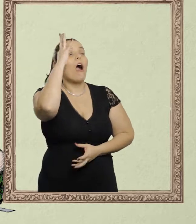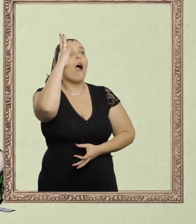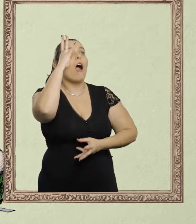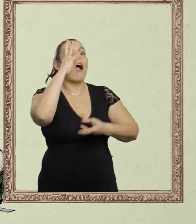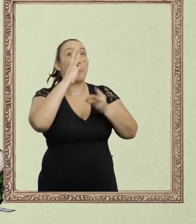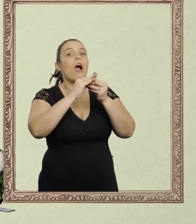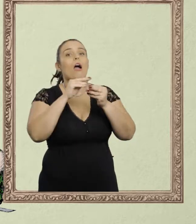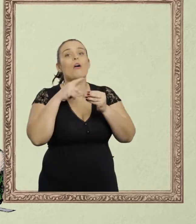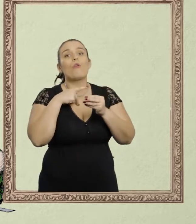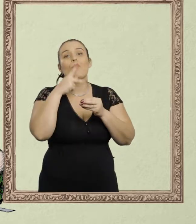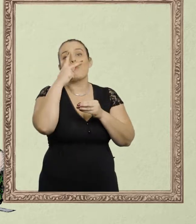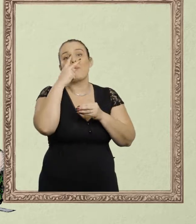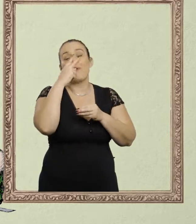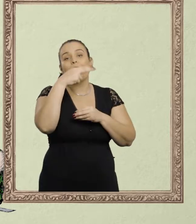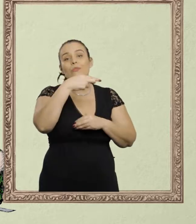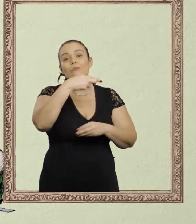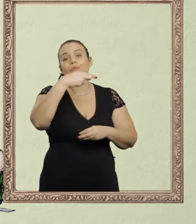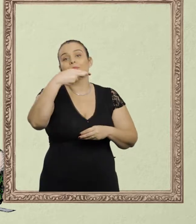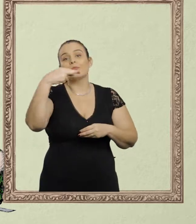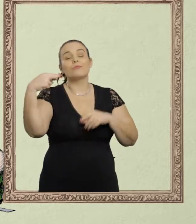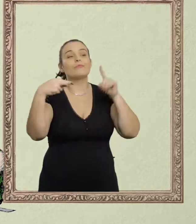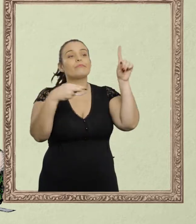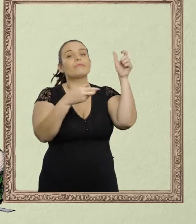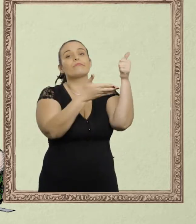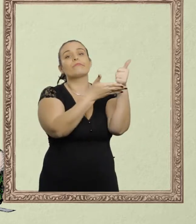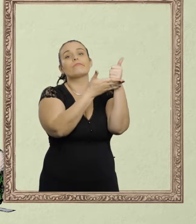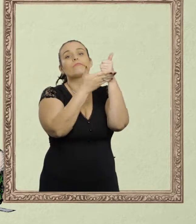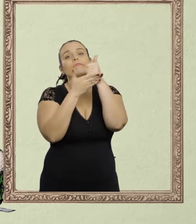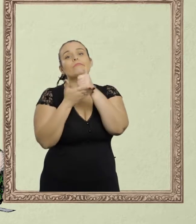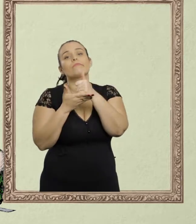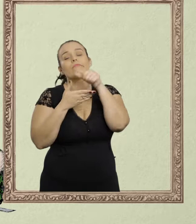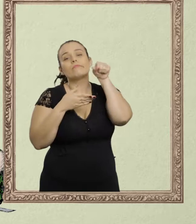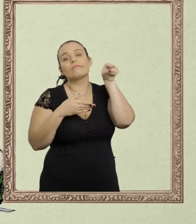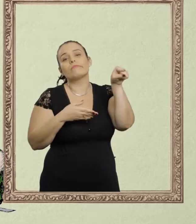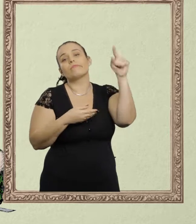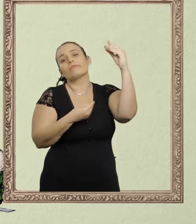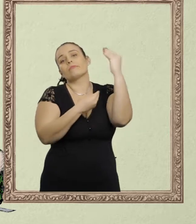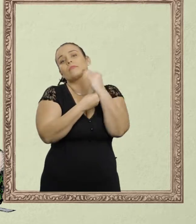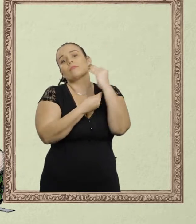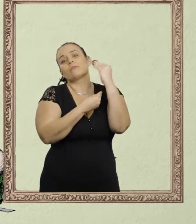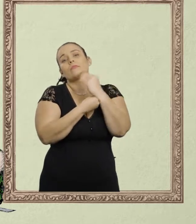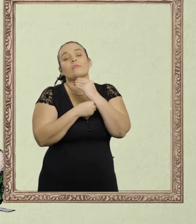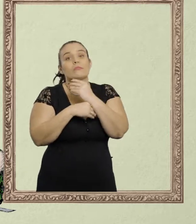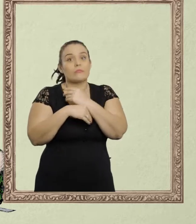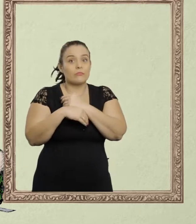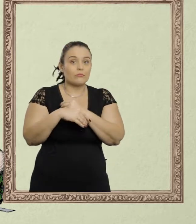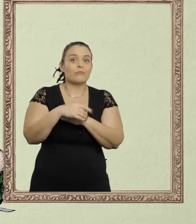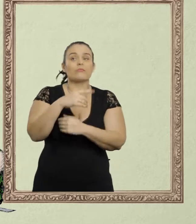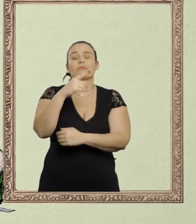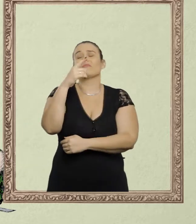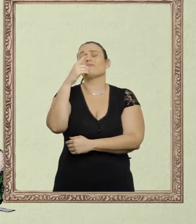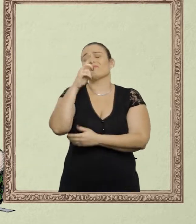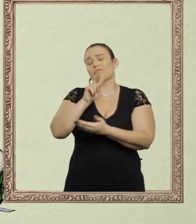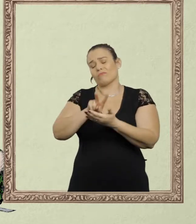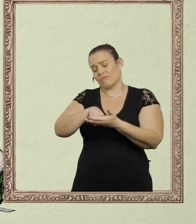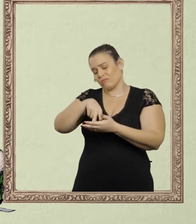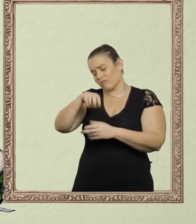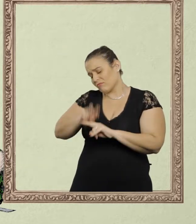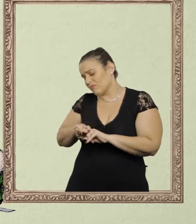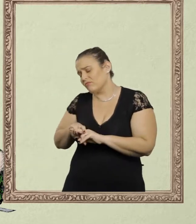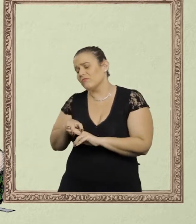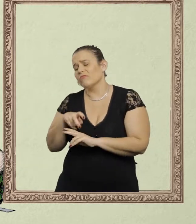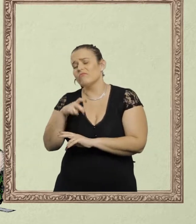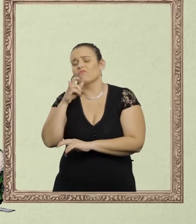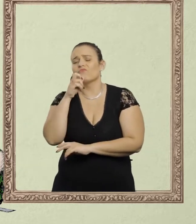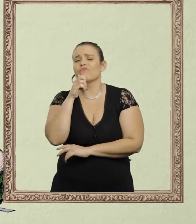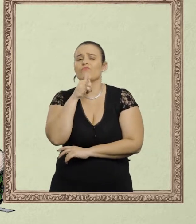Peter estava trazendo ela para cuidar da gente." Firula caiu no chão muito triste. Depois Firula